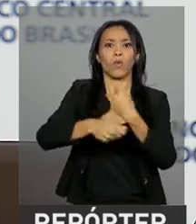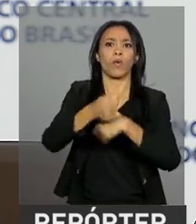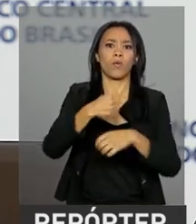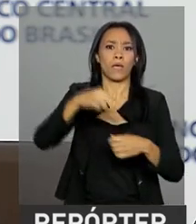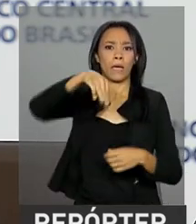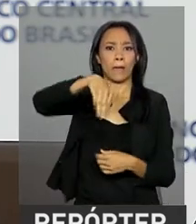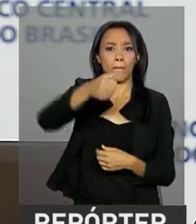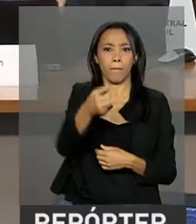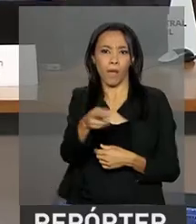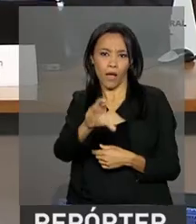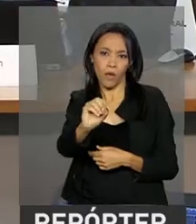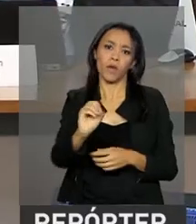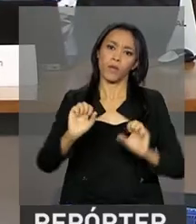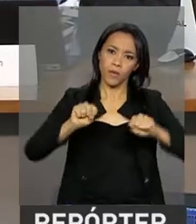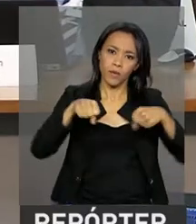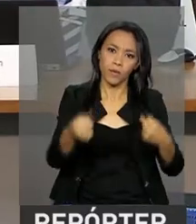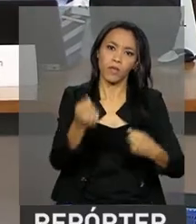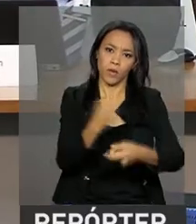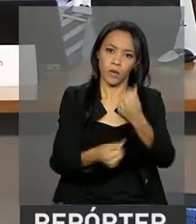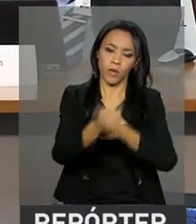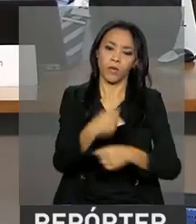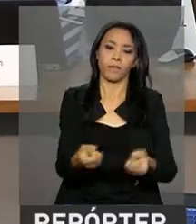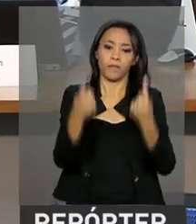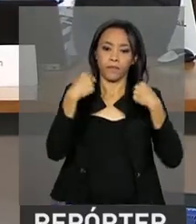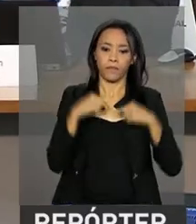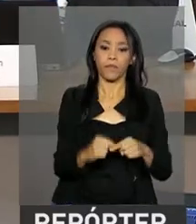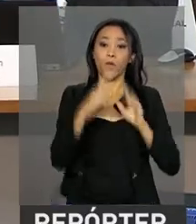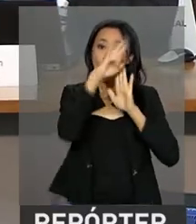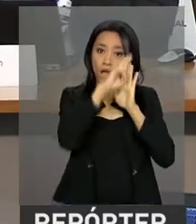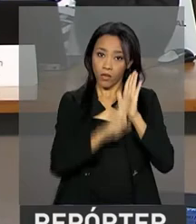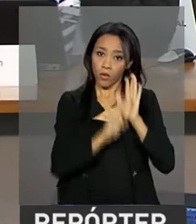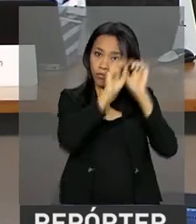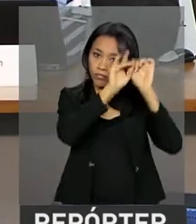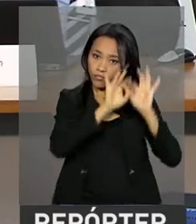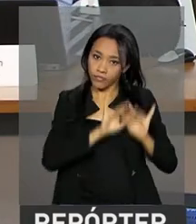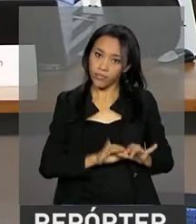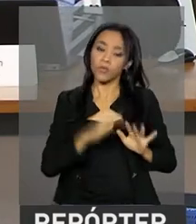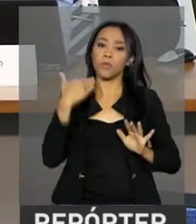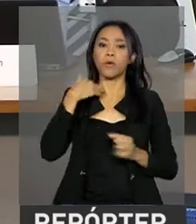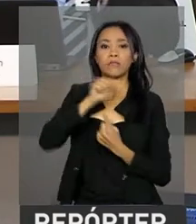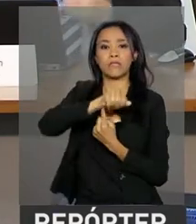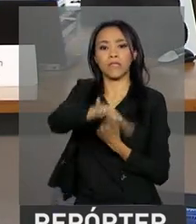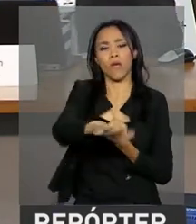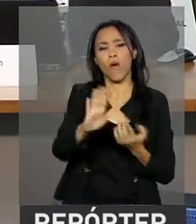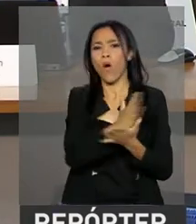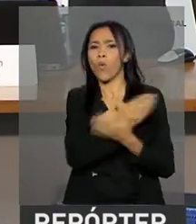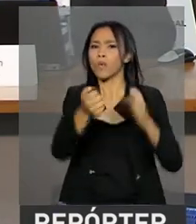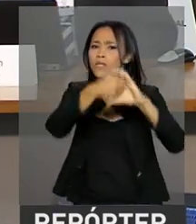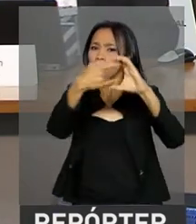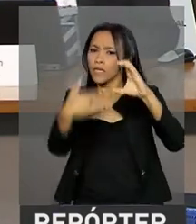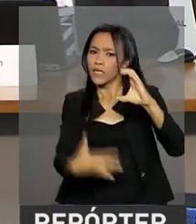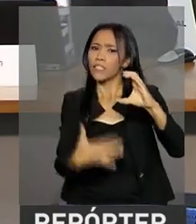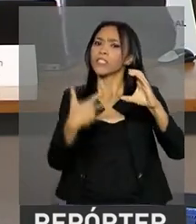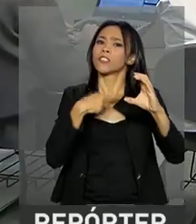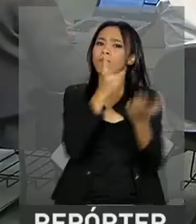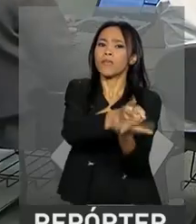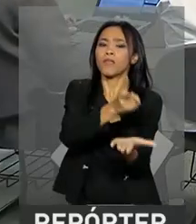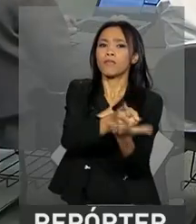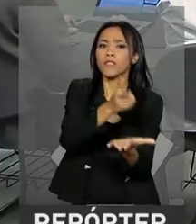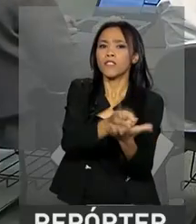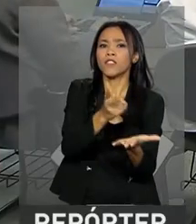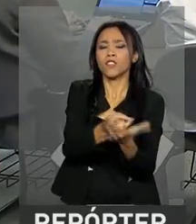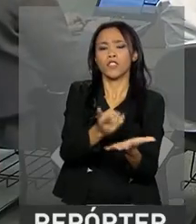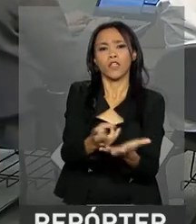retomada da economia segundo relatório do banco central algumas características garantem a força do sistema financeiro